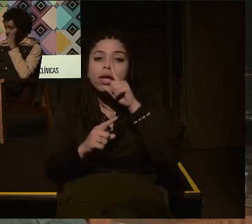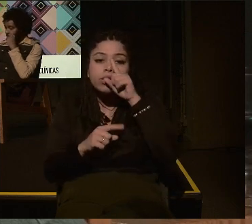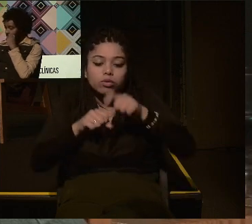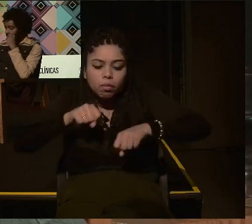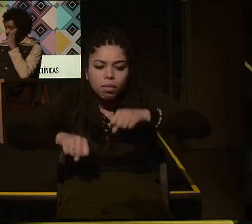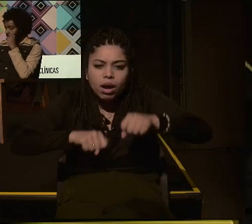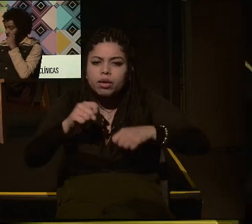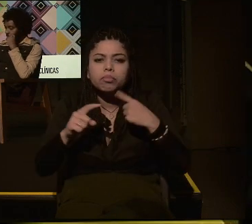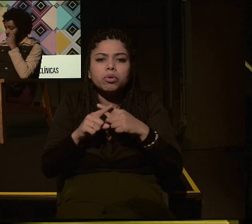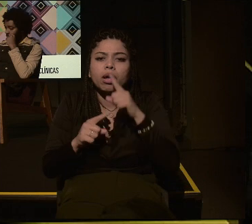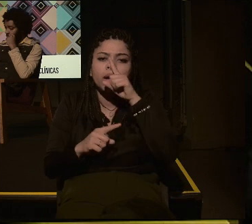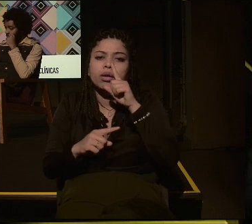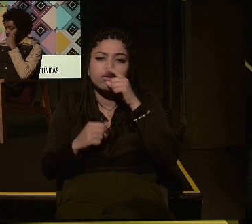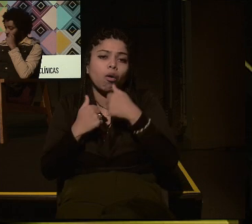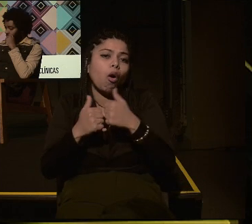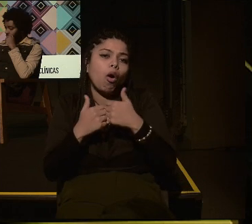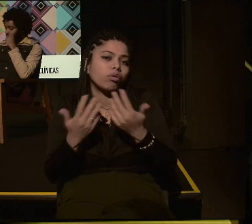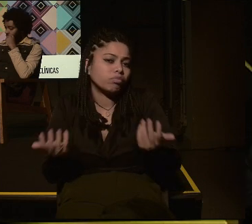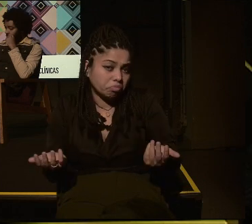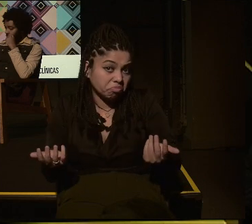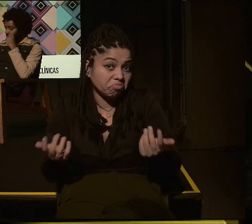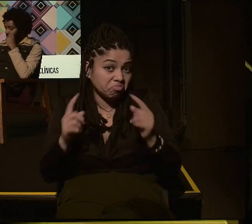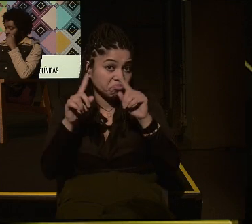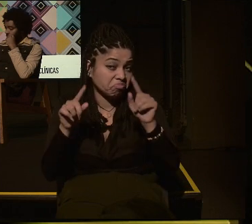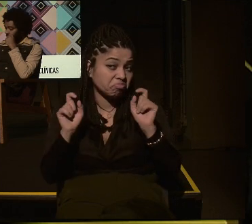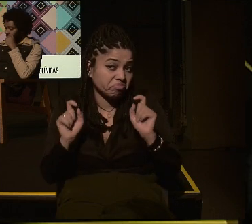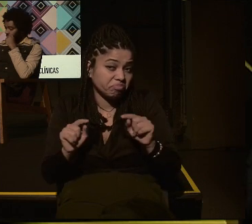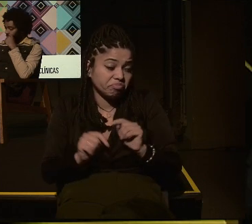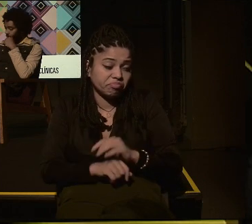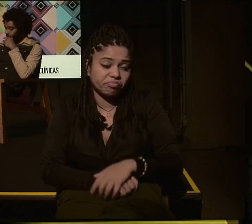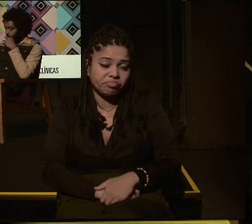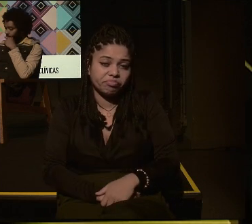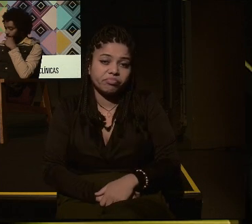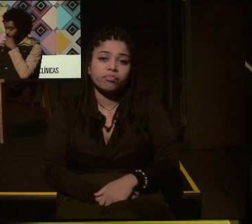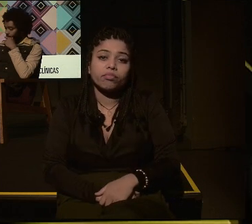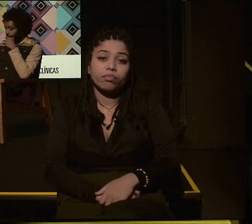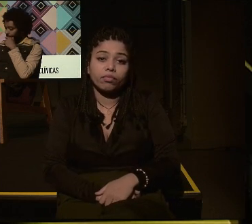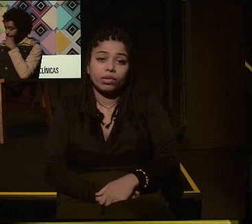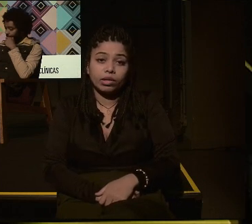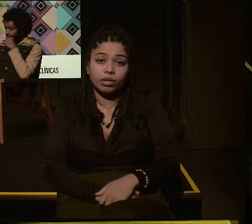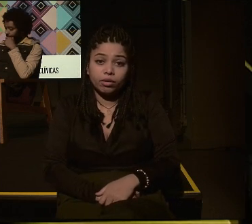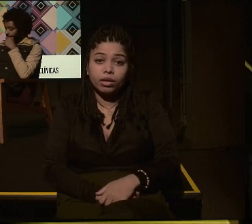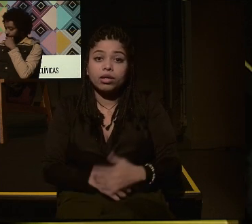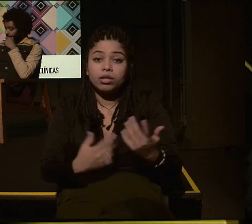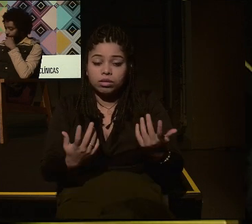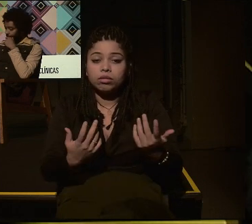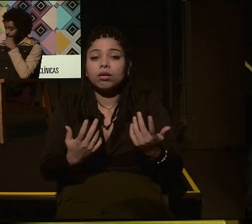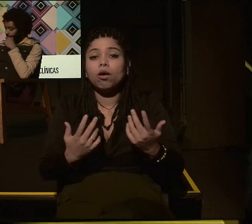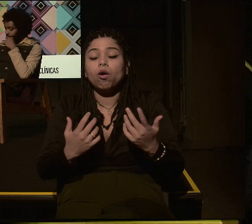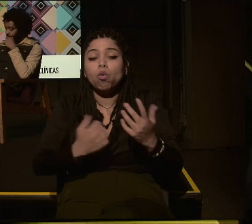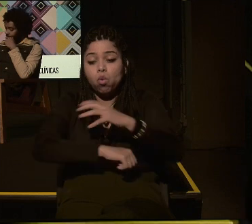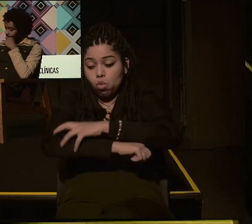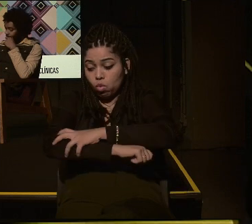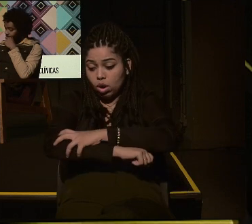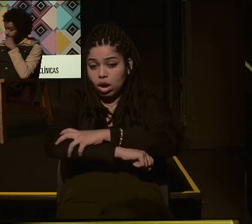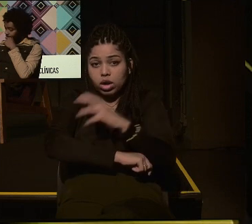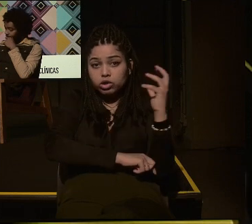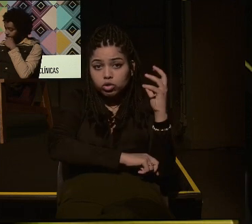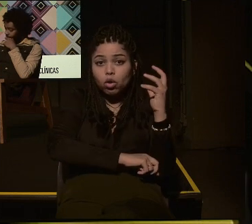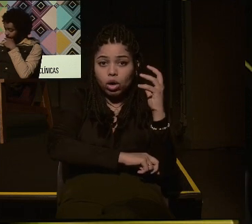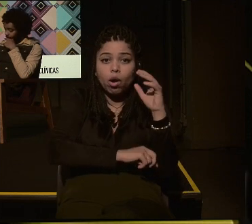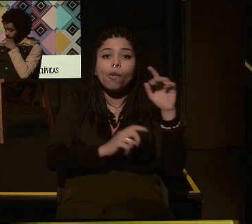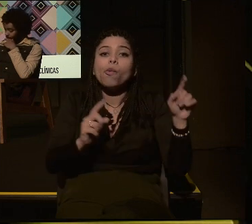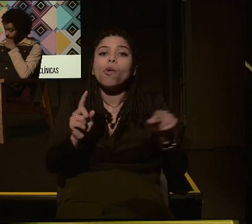transporte. Para não ir tão longe, o que eu estou querendo apontar é o seguinte. O antimanicolonial protesta por uma